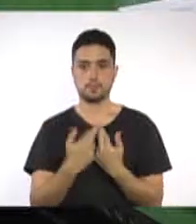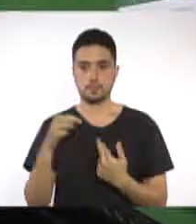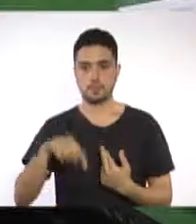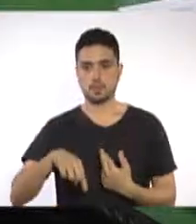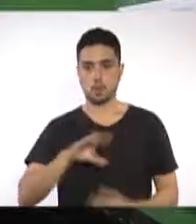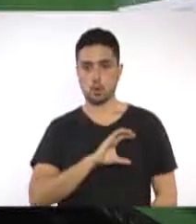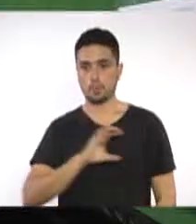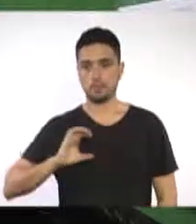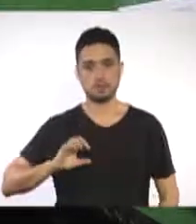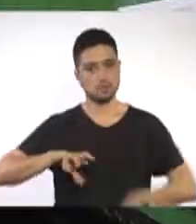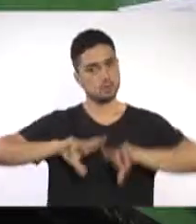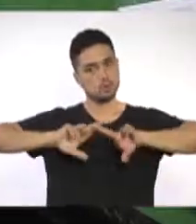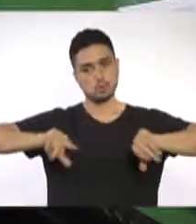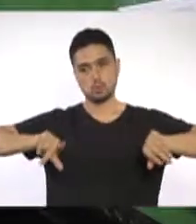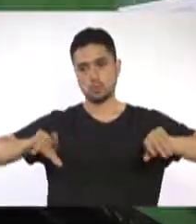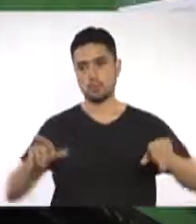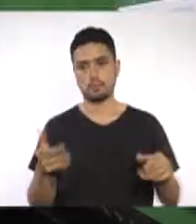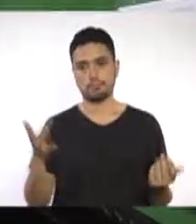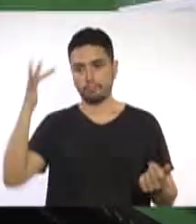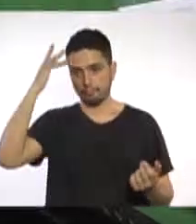vou,